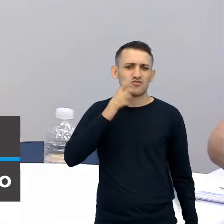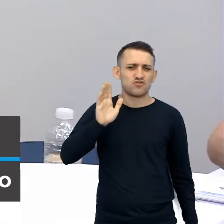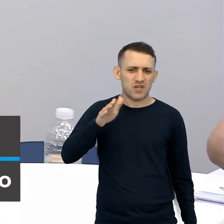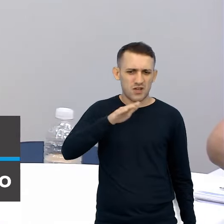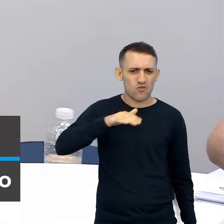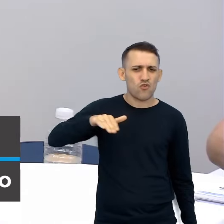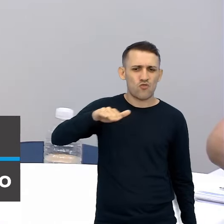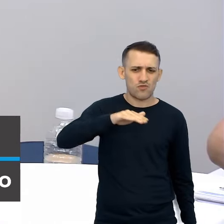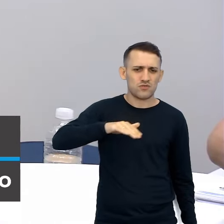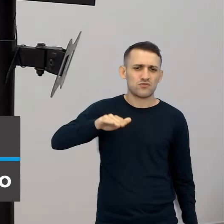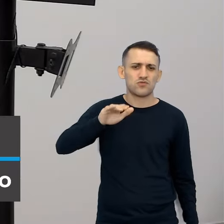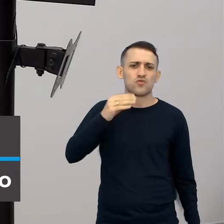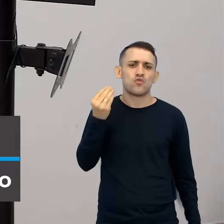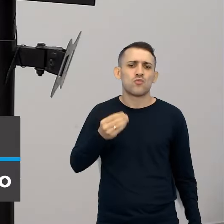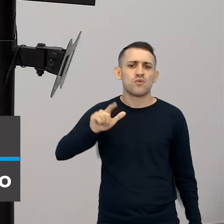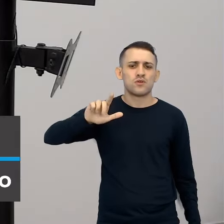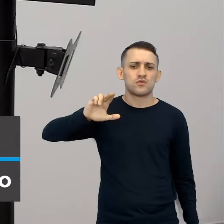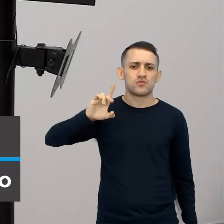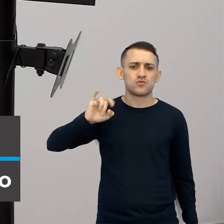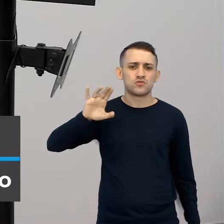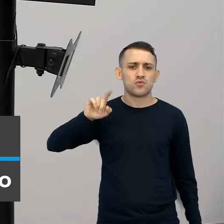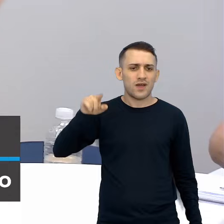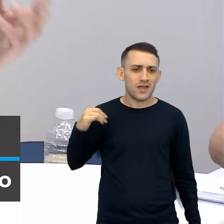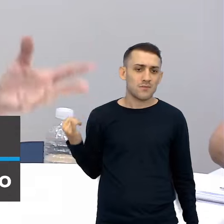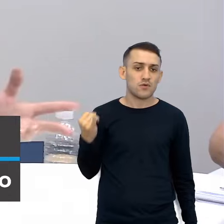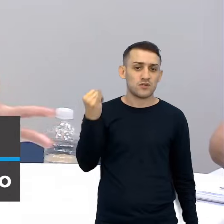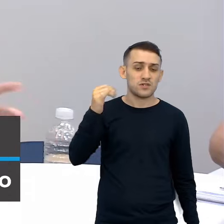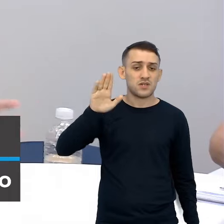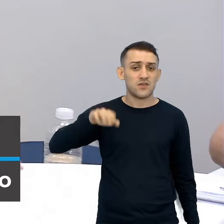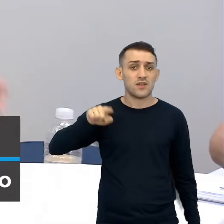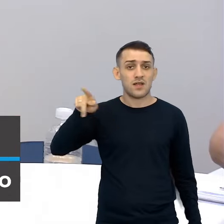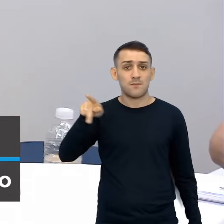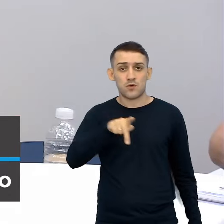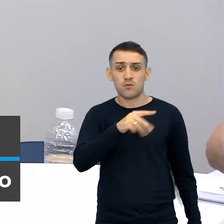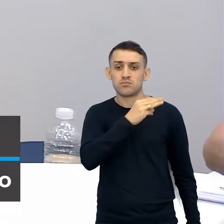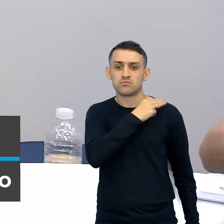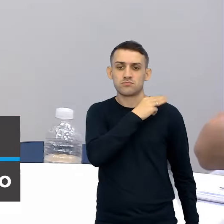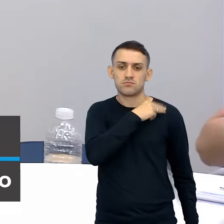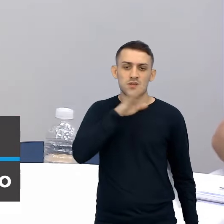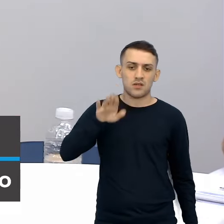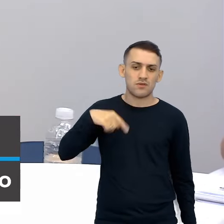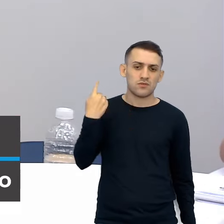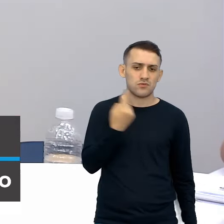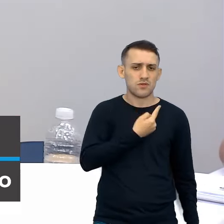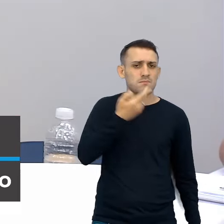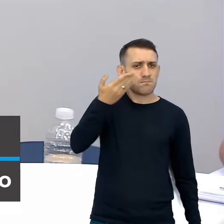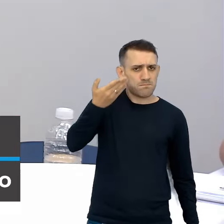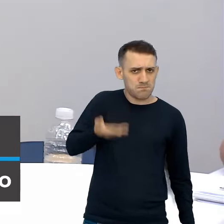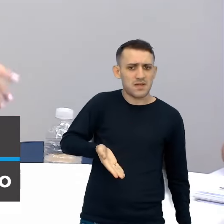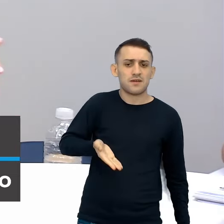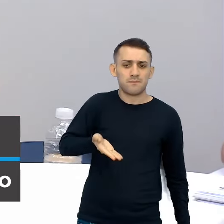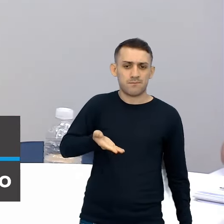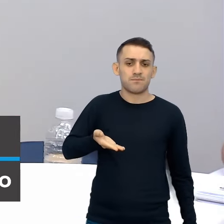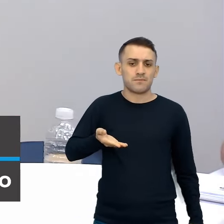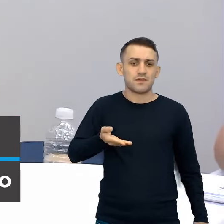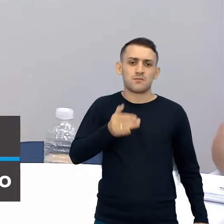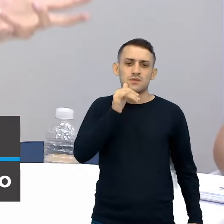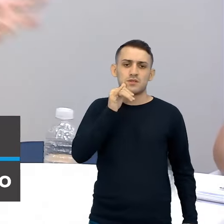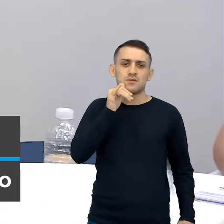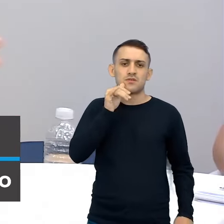isso, o quanto o lúdico é importante, mesmo lá no ensino médio, que às vezes a gente perde muito isso.